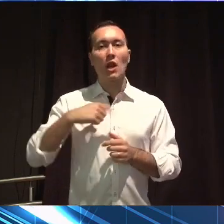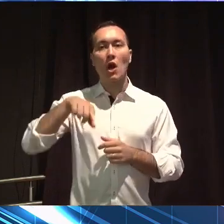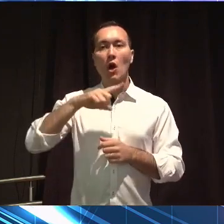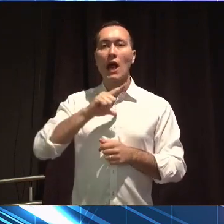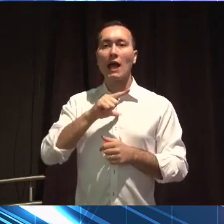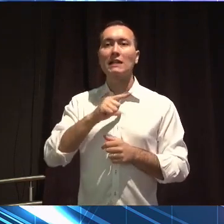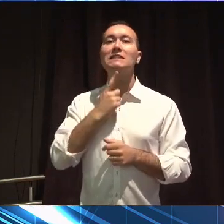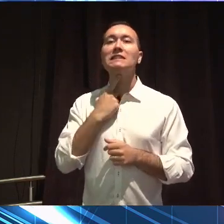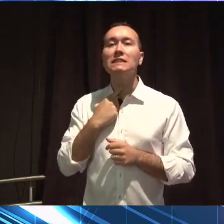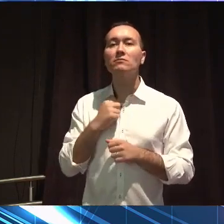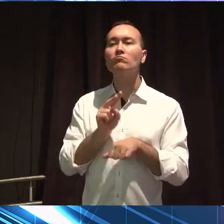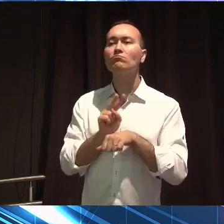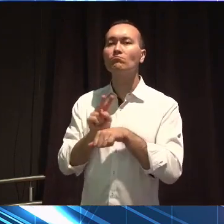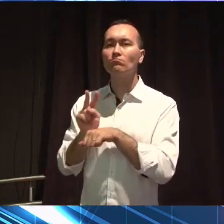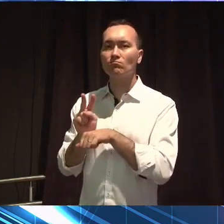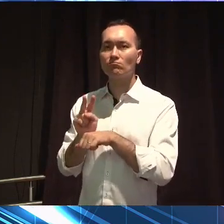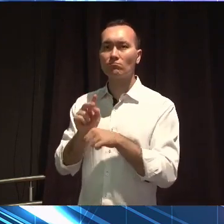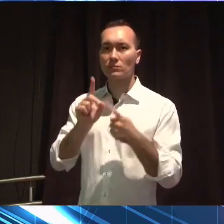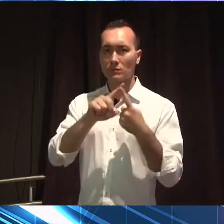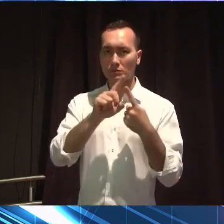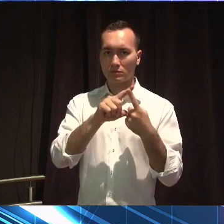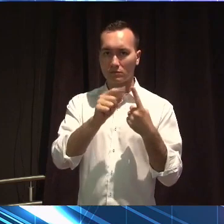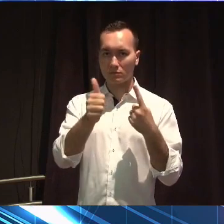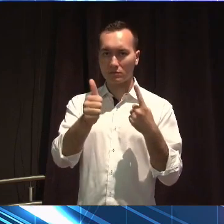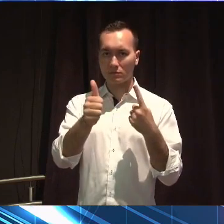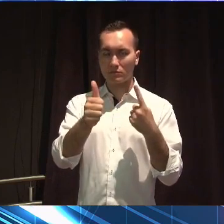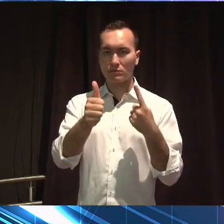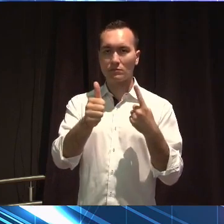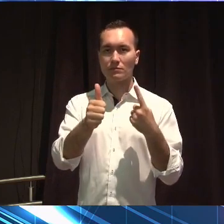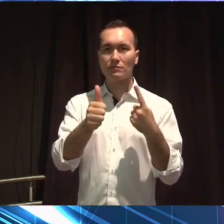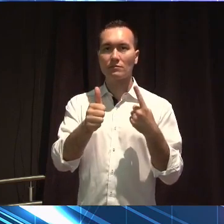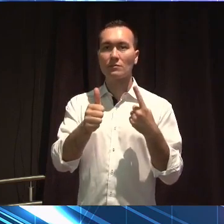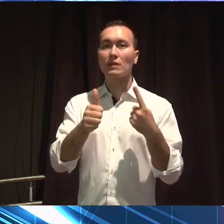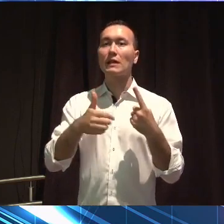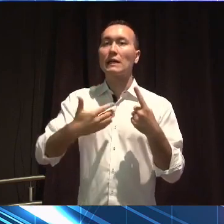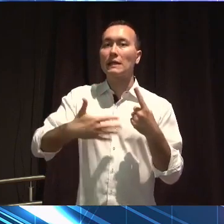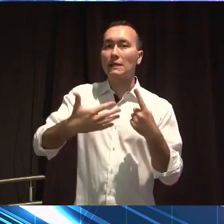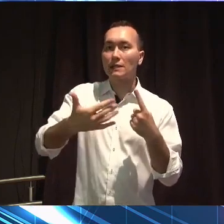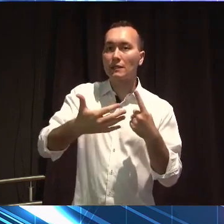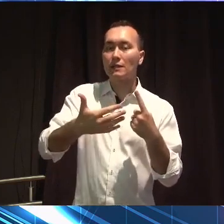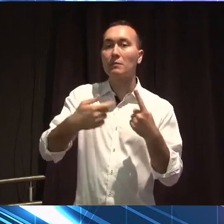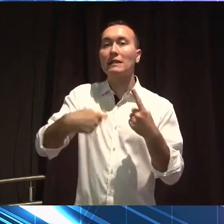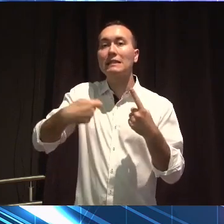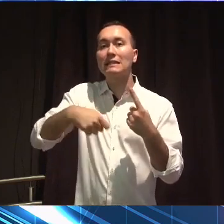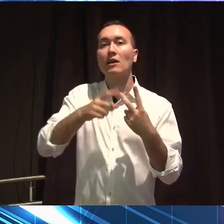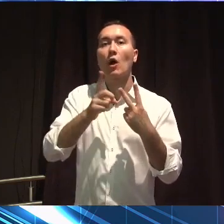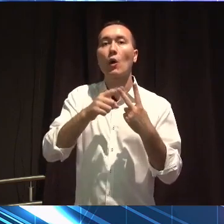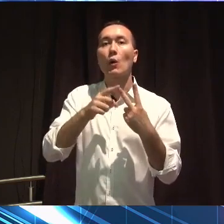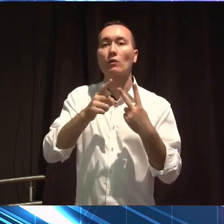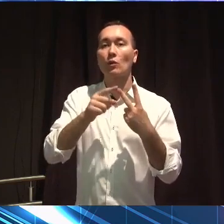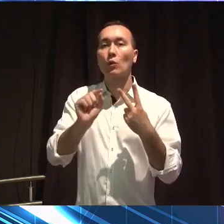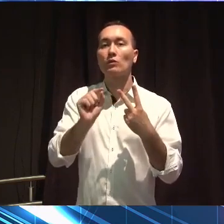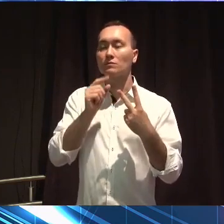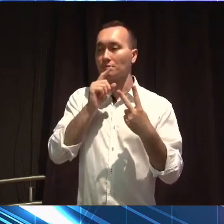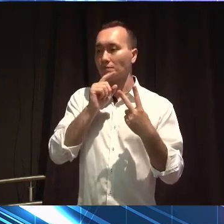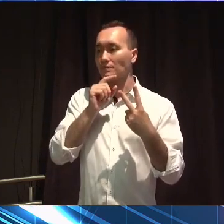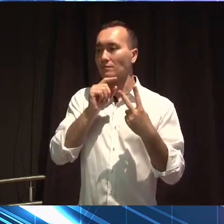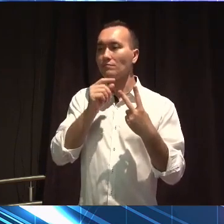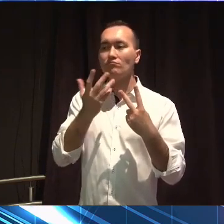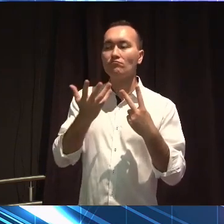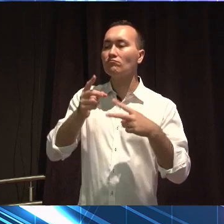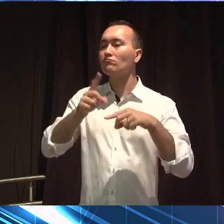monitorar. Uma vez monitorando, nós temos que conseguir ter dispositivos que consigam fazer algum controle, e esse controle